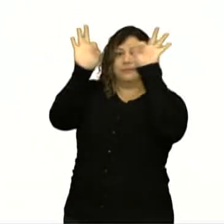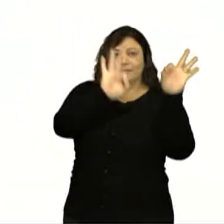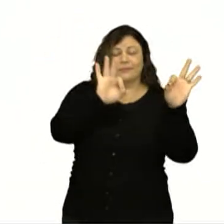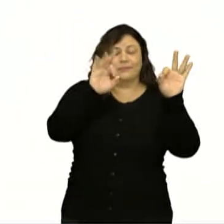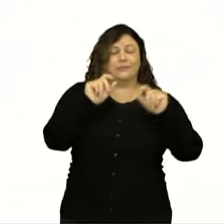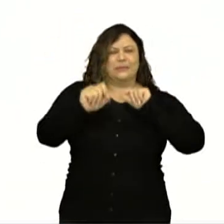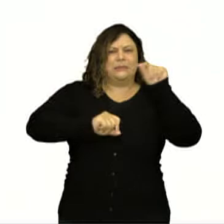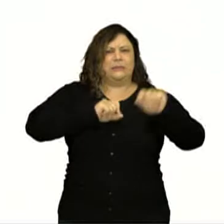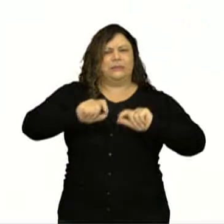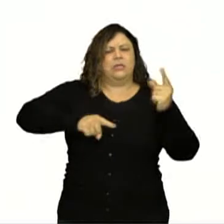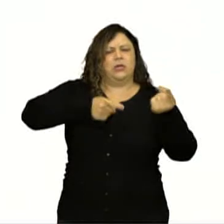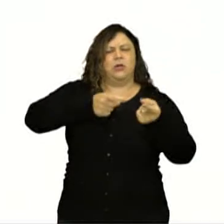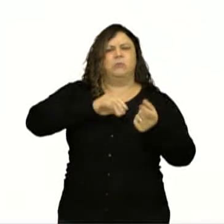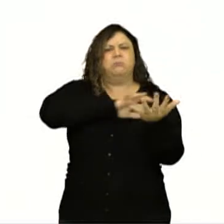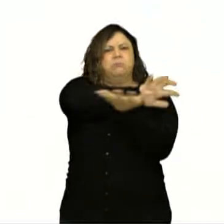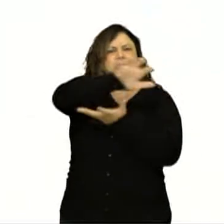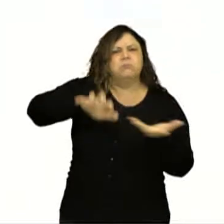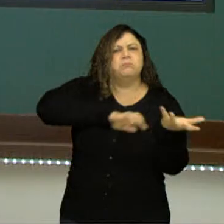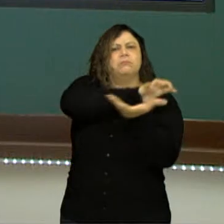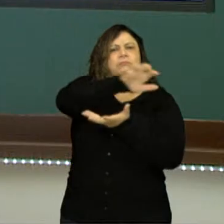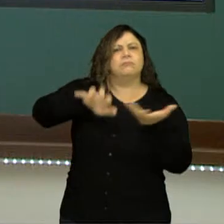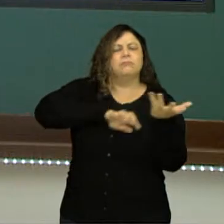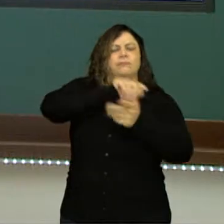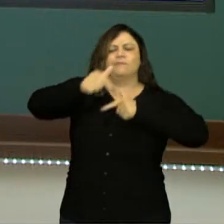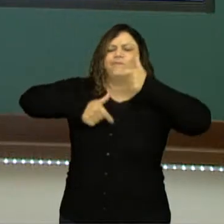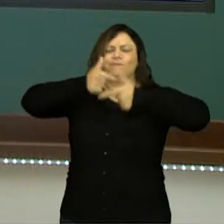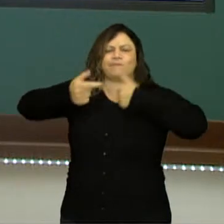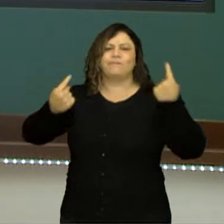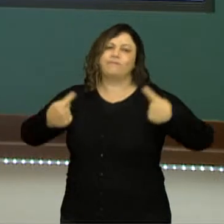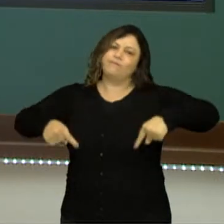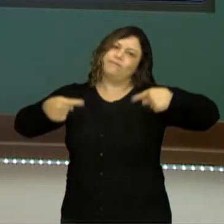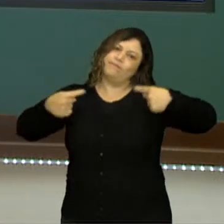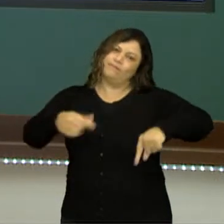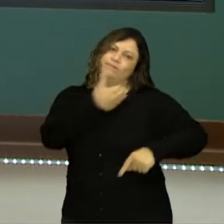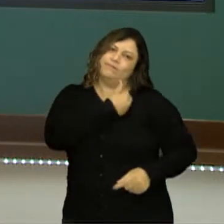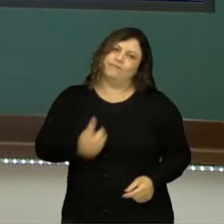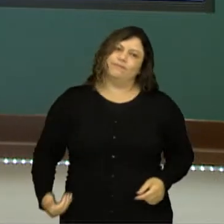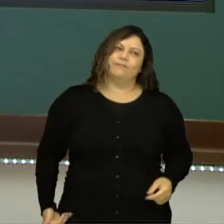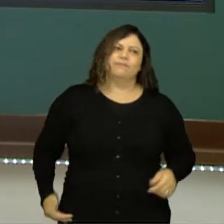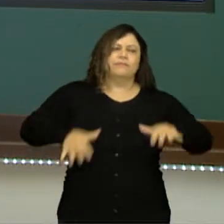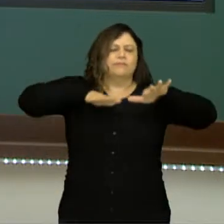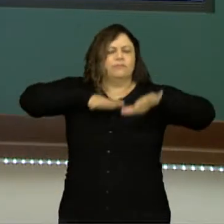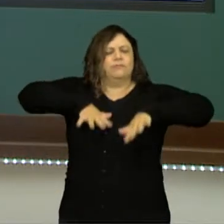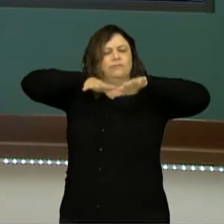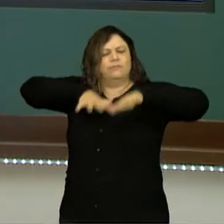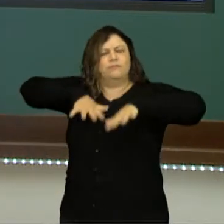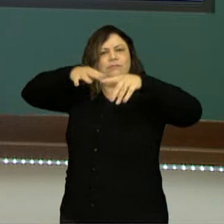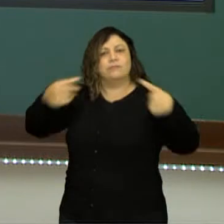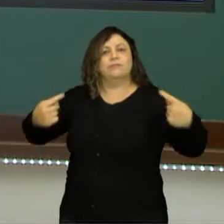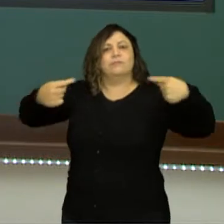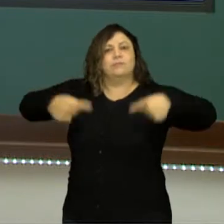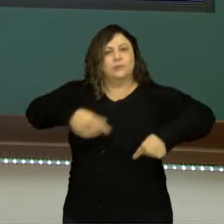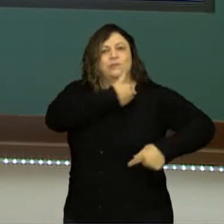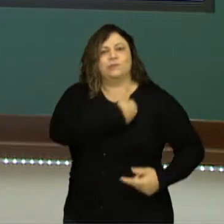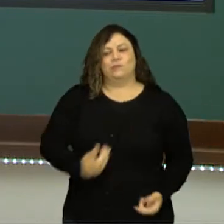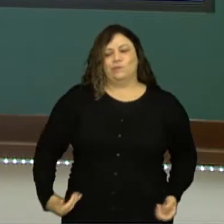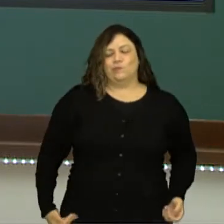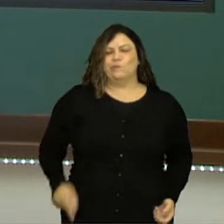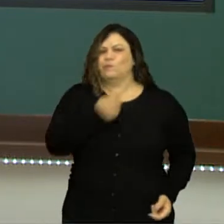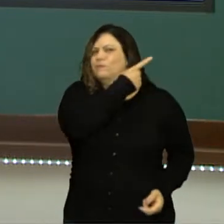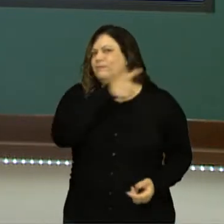uma revolta de trabalhadores contra o governo. Então, os trabalhadores alinhados, marchando contra o governo,